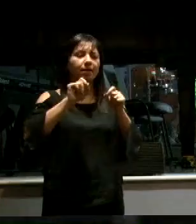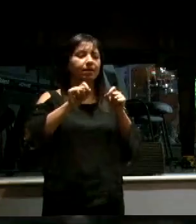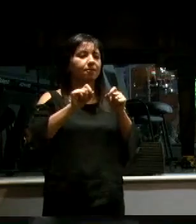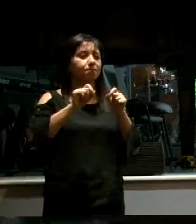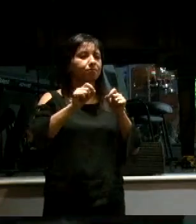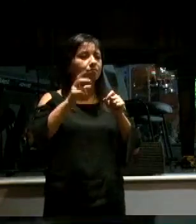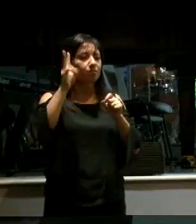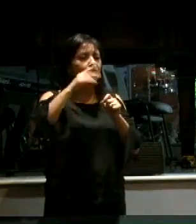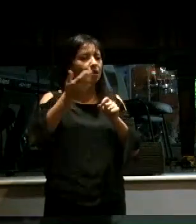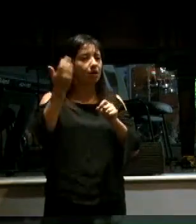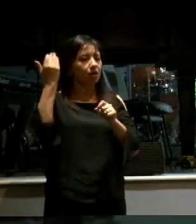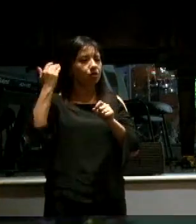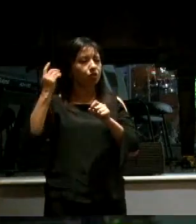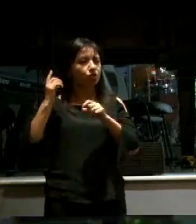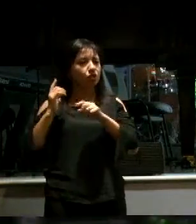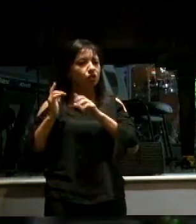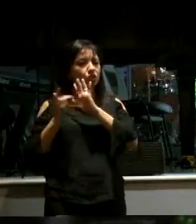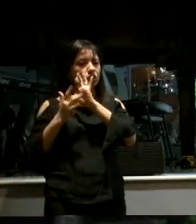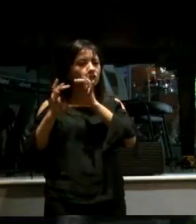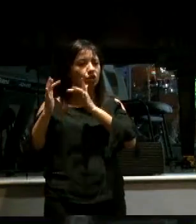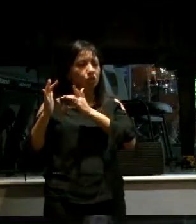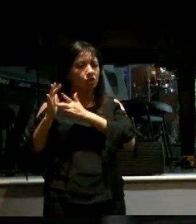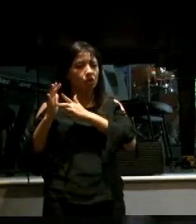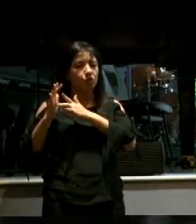E você, homem,